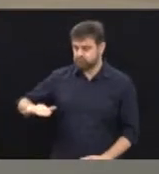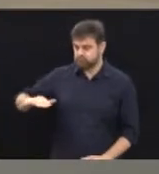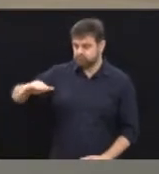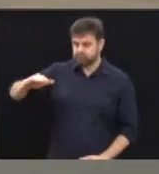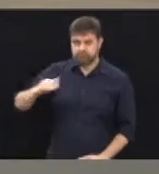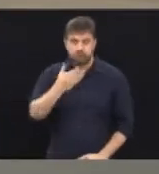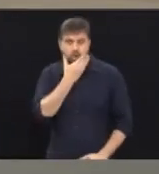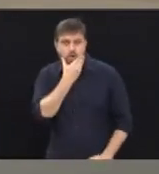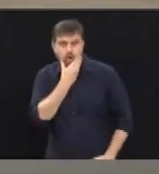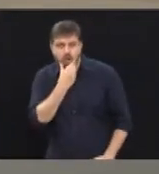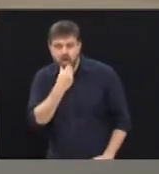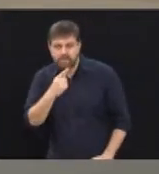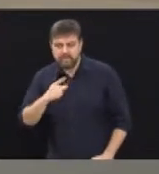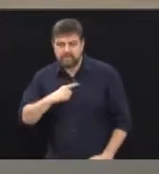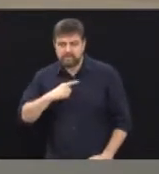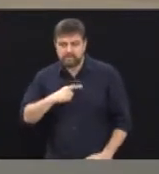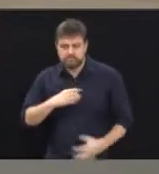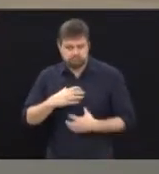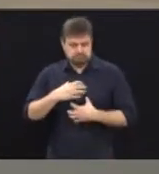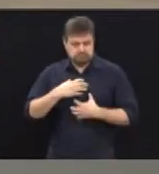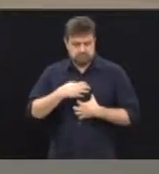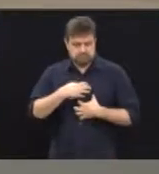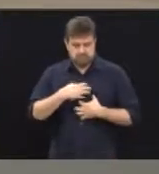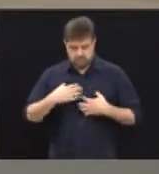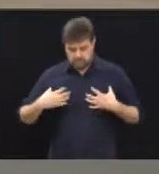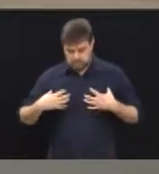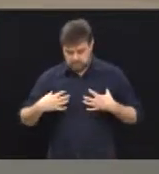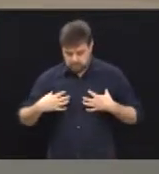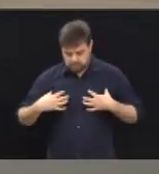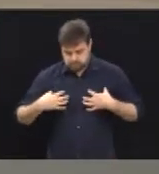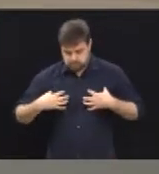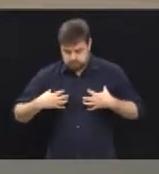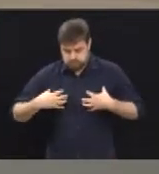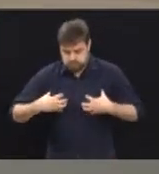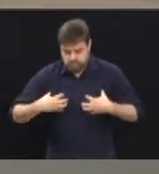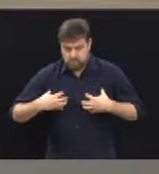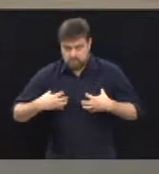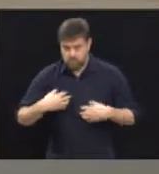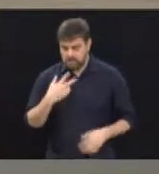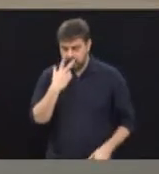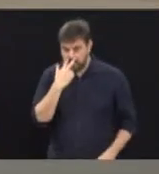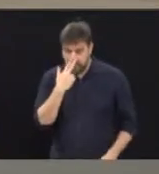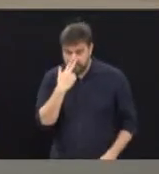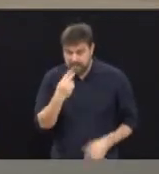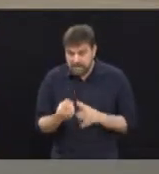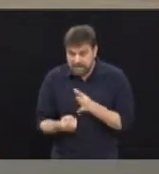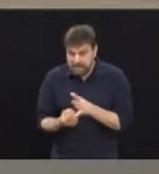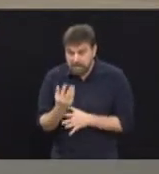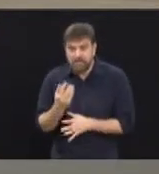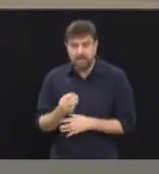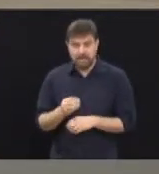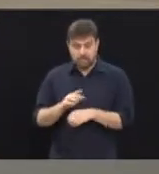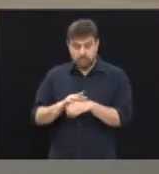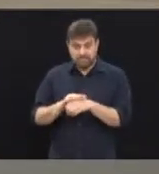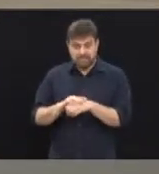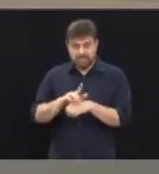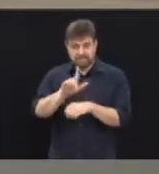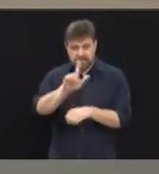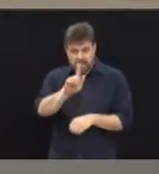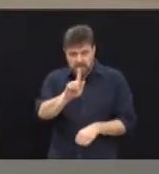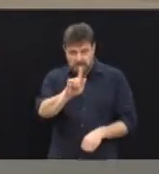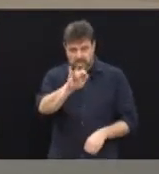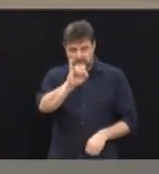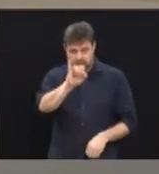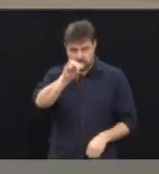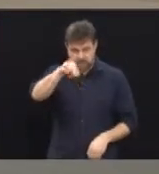pode ter uma sensibilidade maior no tecido mamário e fazer o que a gente chama de ginecomastia, que é esse aumento.